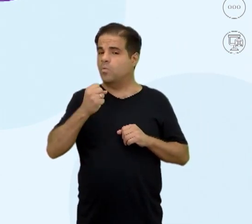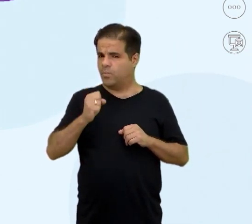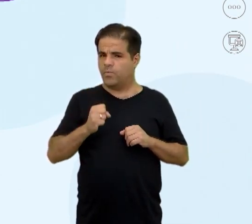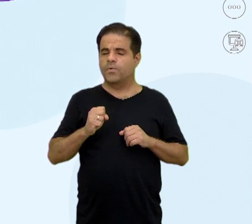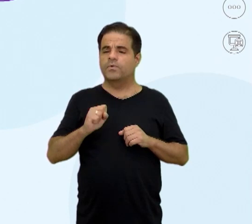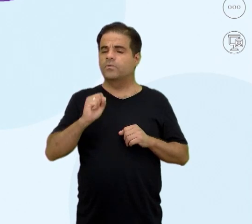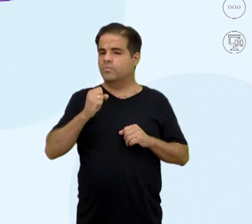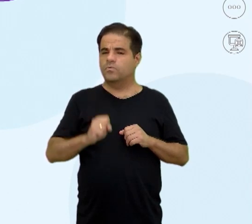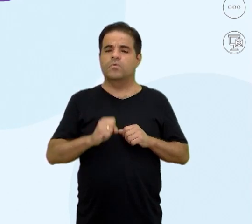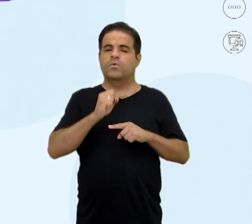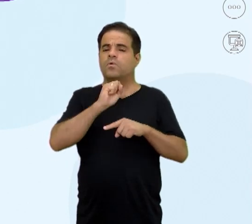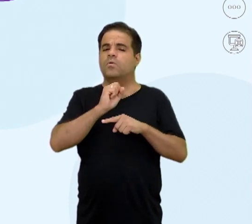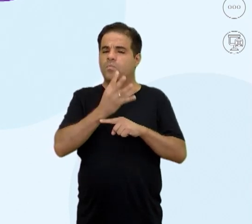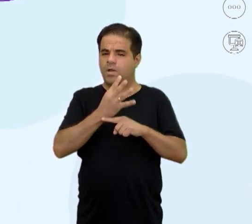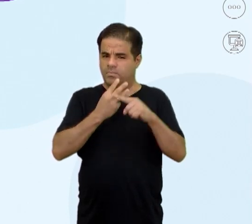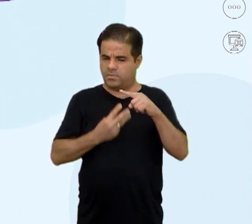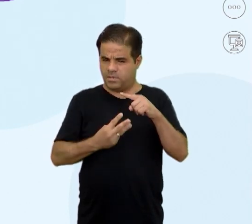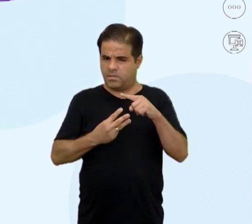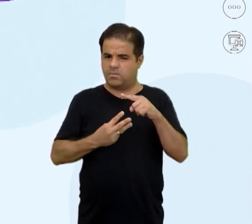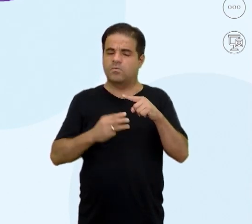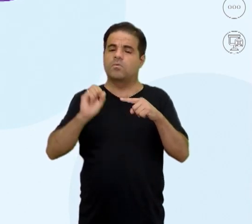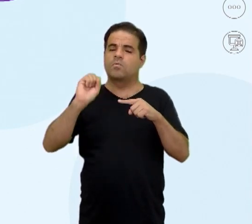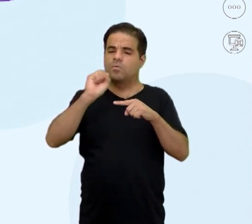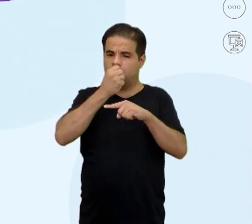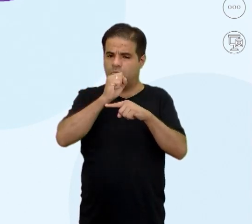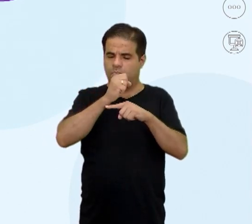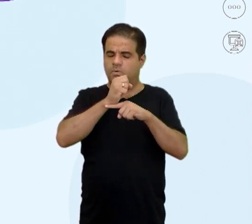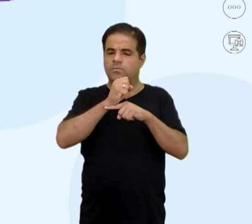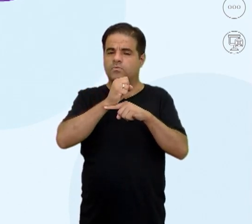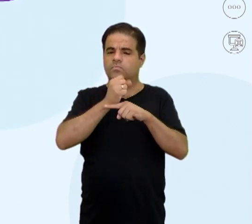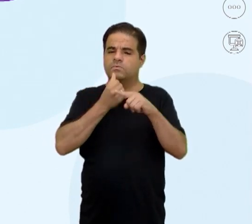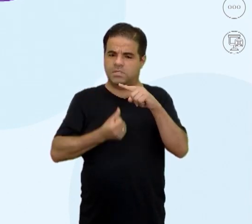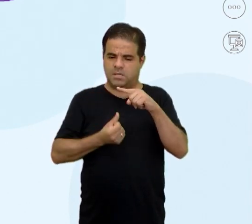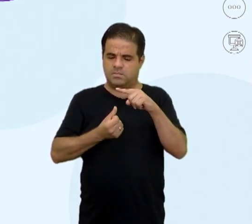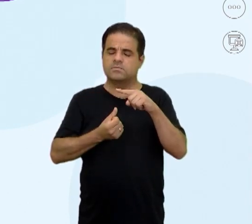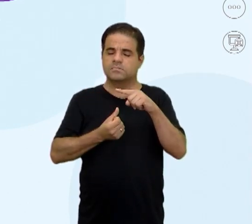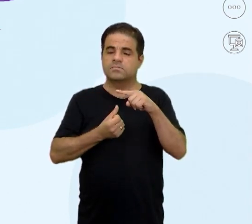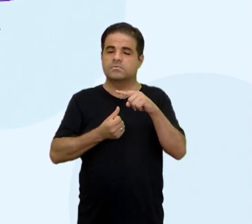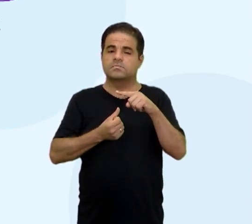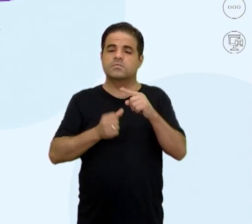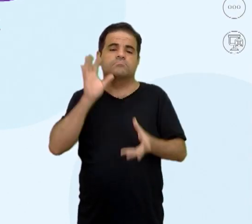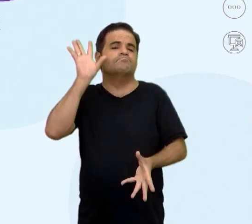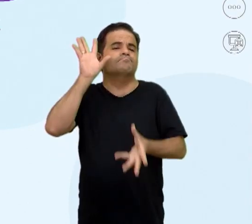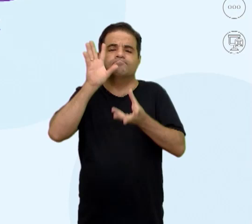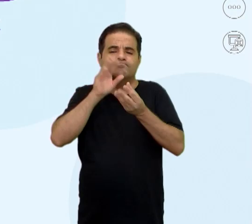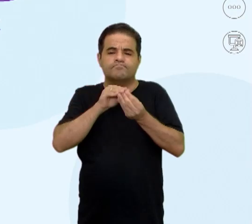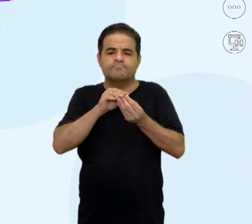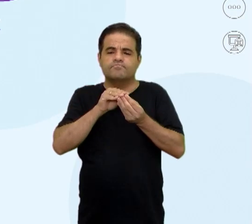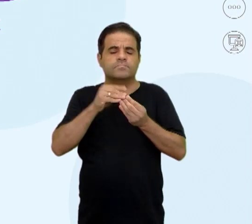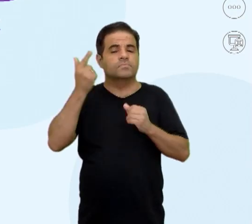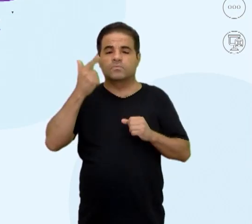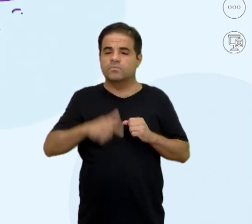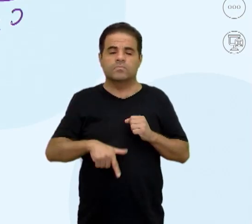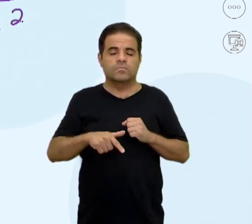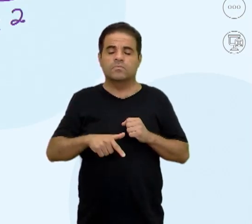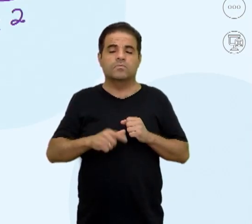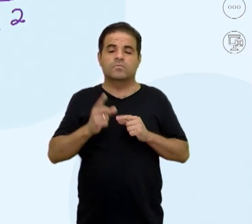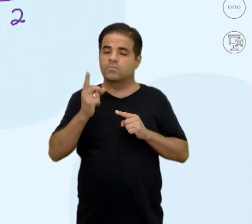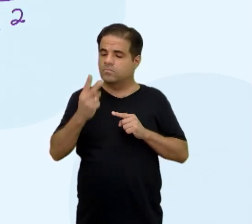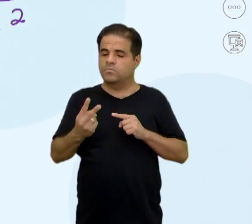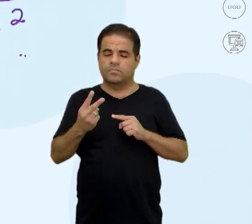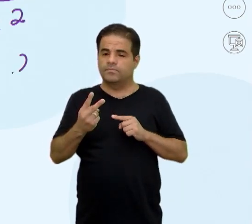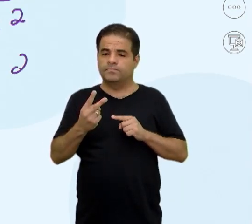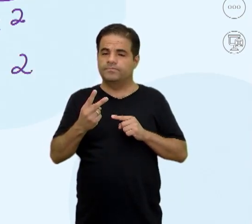né? 4 terços, igual a 8 em cima e 6 embaixo. E eu vou simplificar mais uma vez aqui por